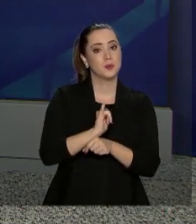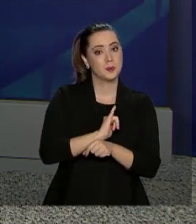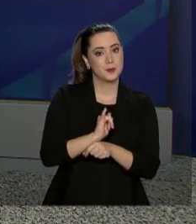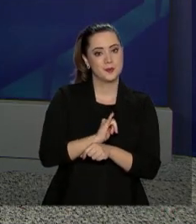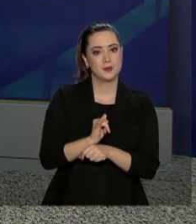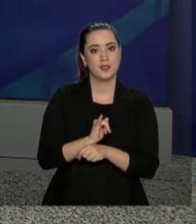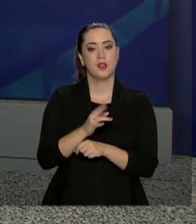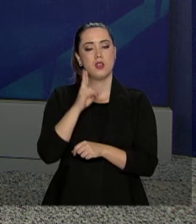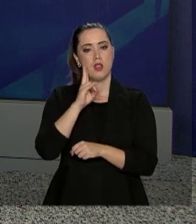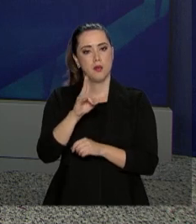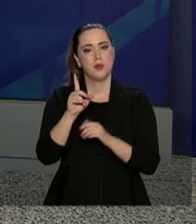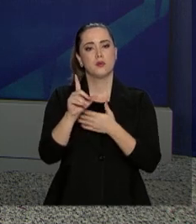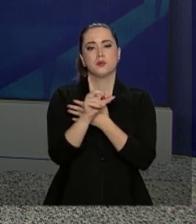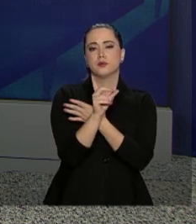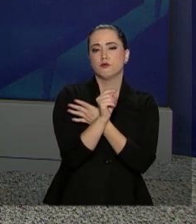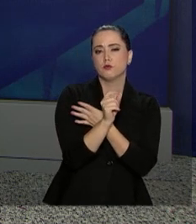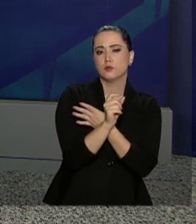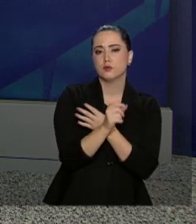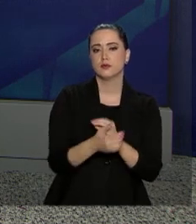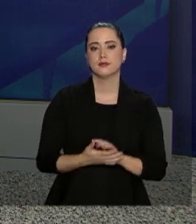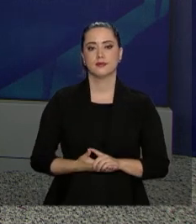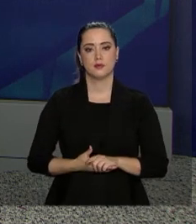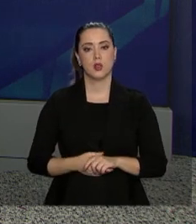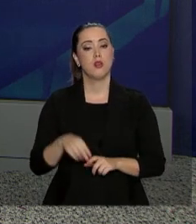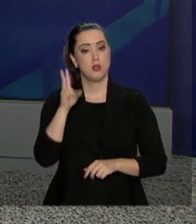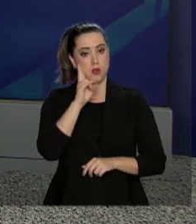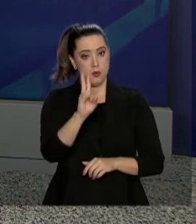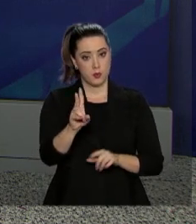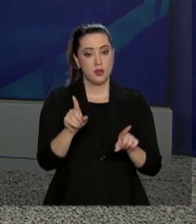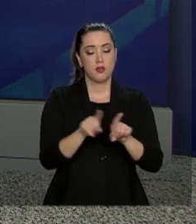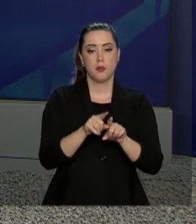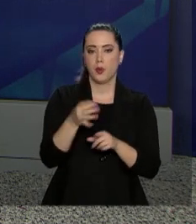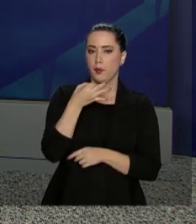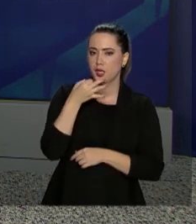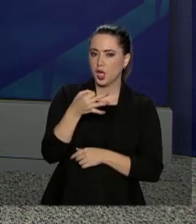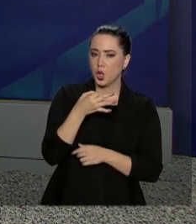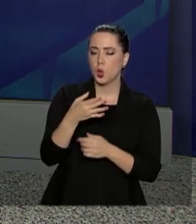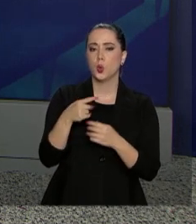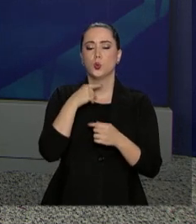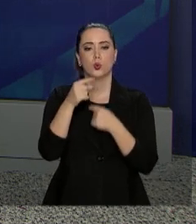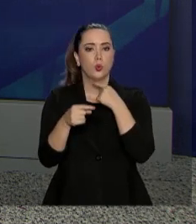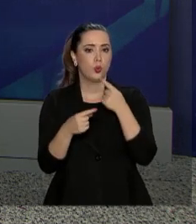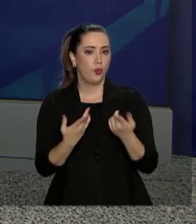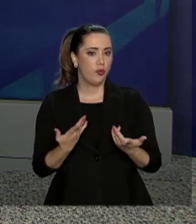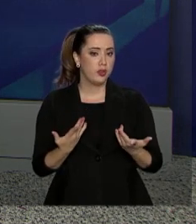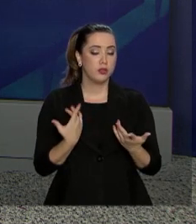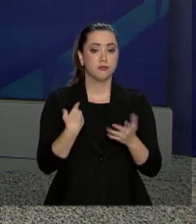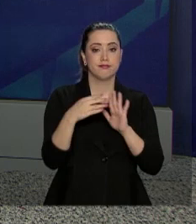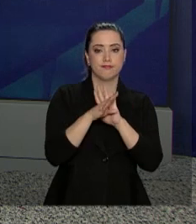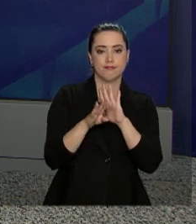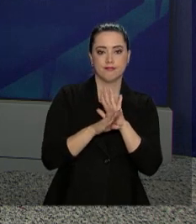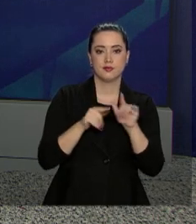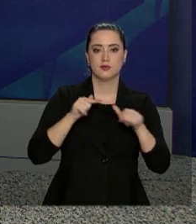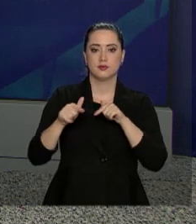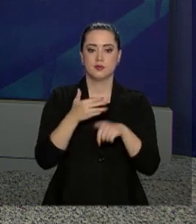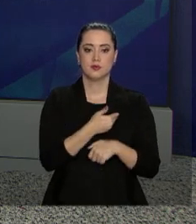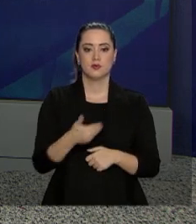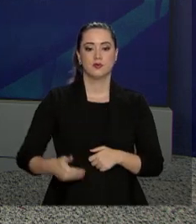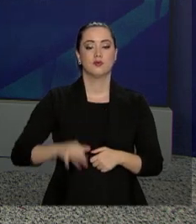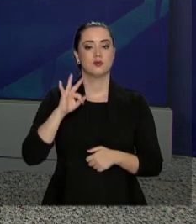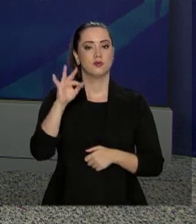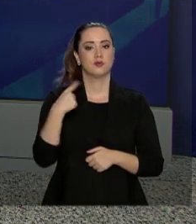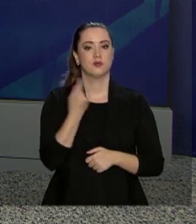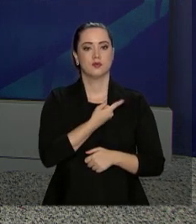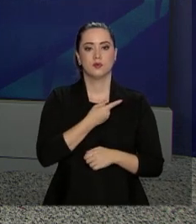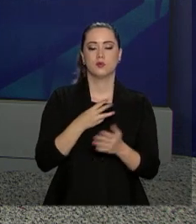canal no YouTube. Acesse também o nosso perfil no Twitter. E você pode ainda mandar sugestões de reportagens e dúvidas sobre programas e ações do